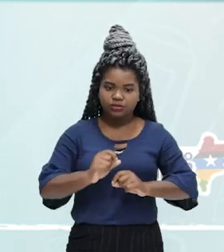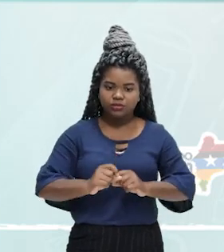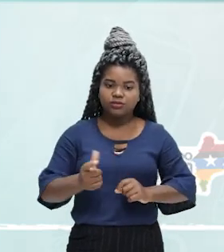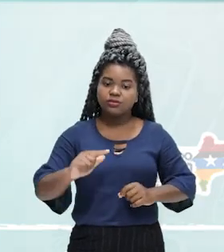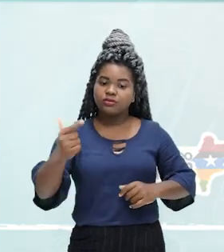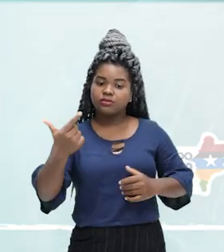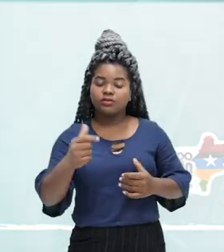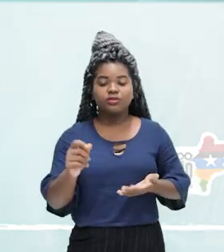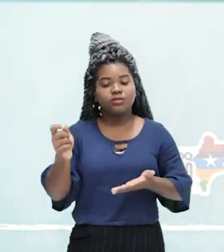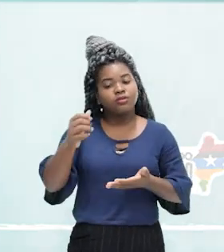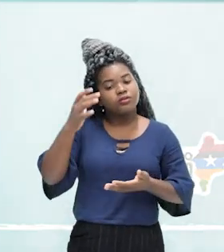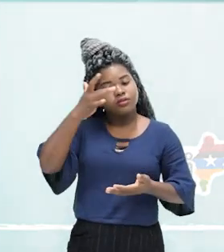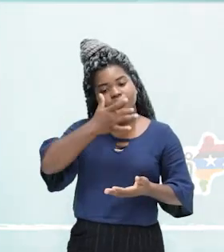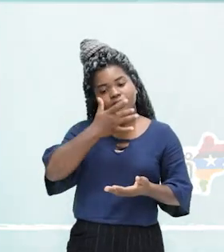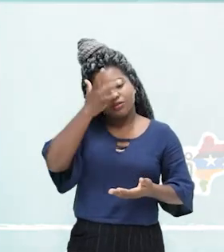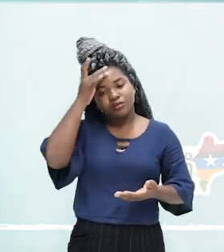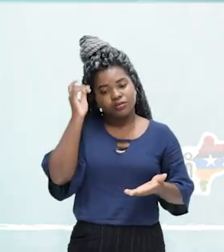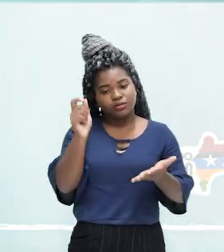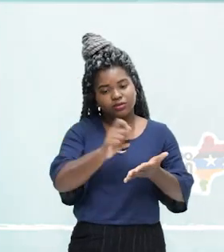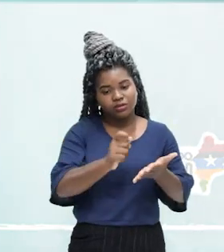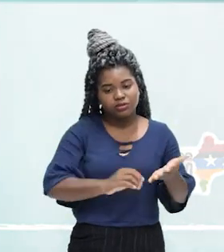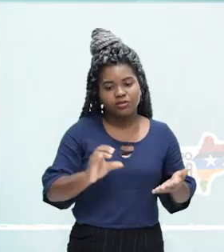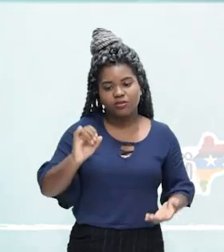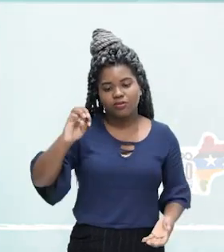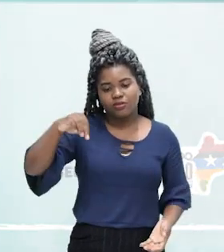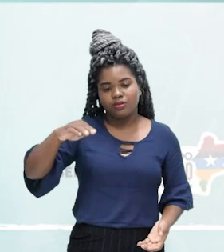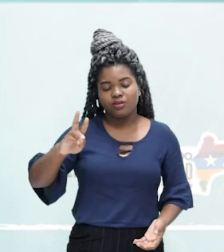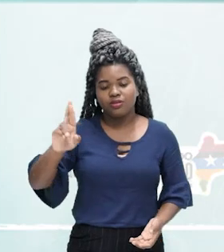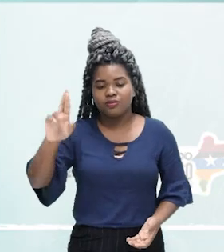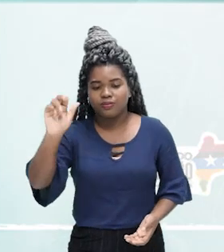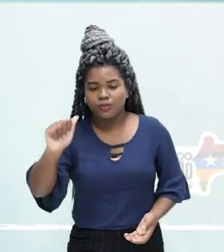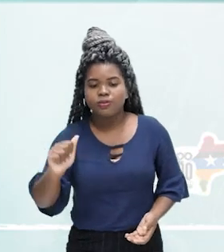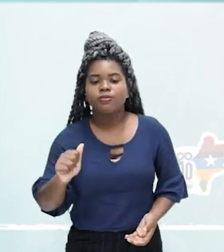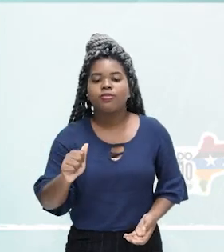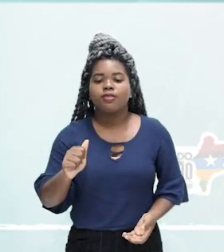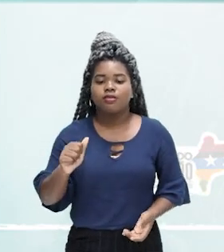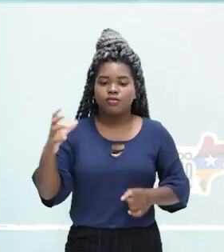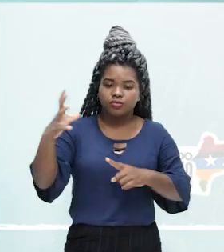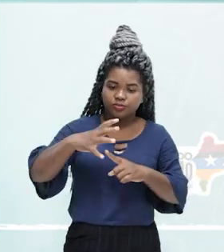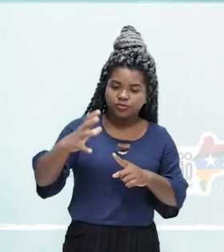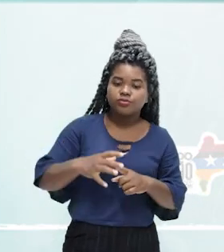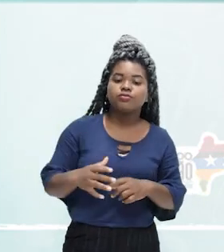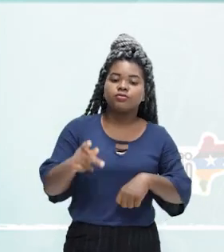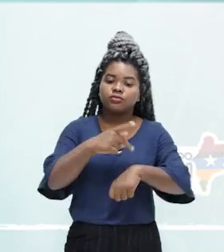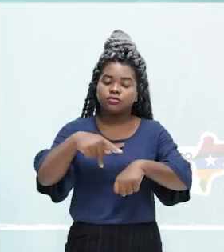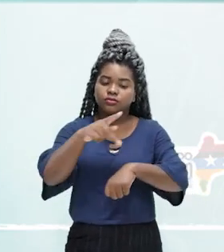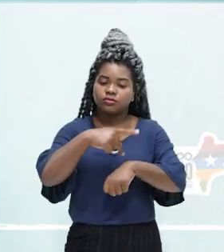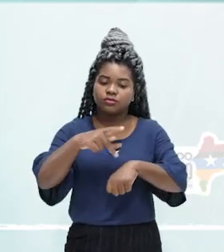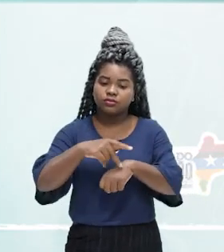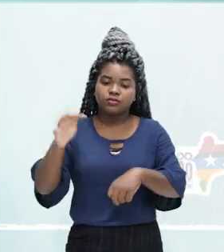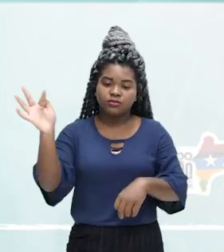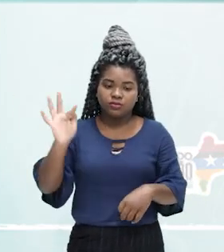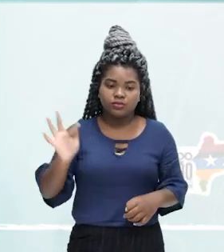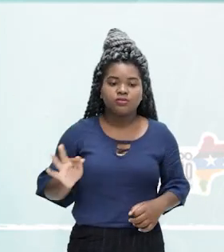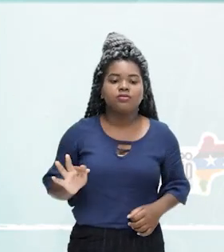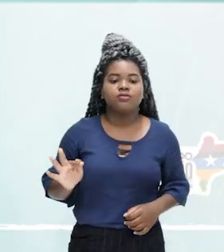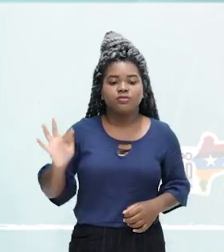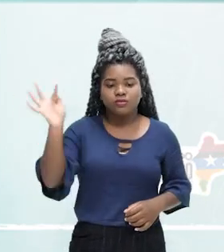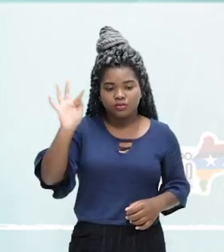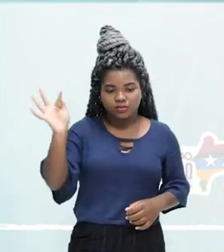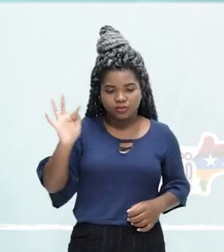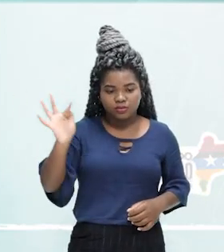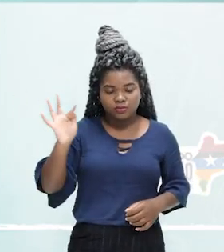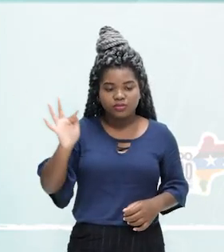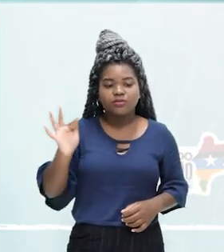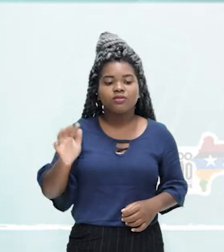pertenciam à Universidade de Coimbra, inspirados nos modelos franceses, no caso o realismo, mais libertários, críticos e vanguardistas. E aí ele